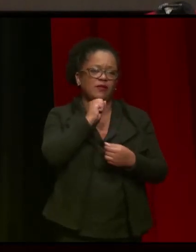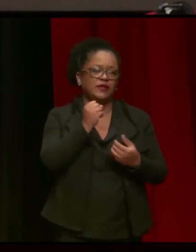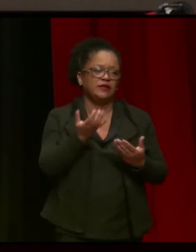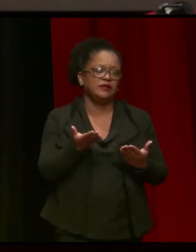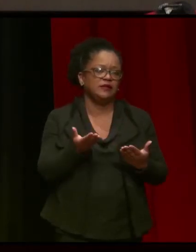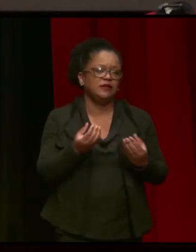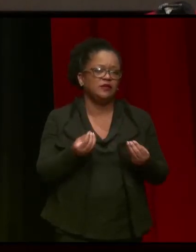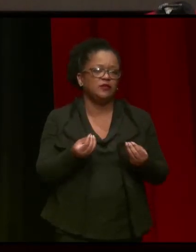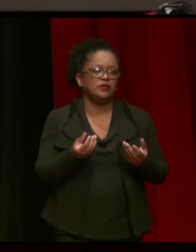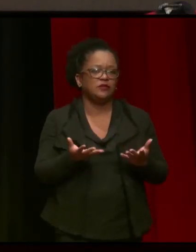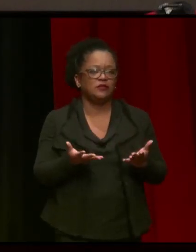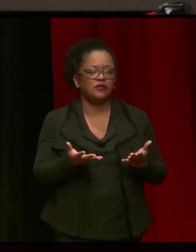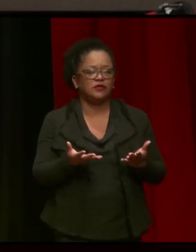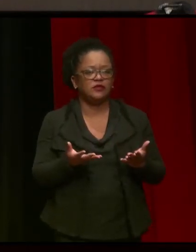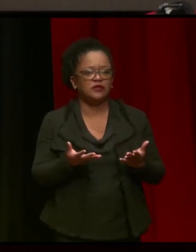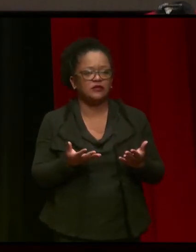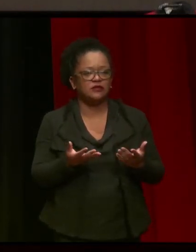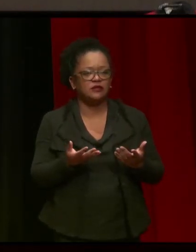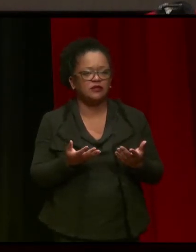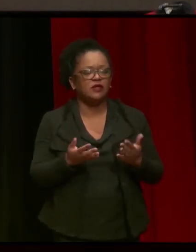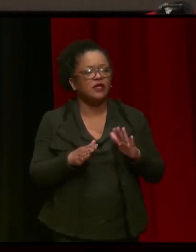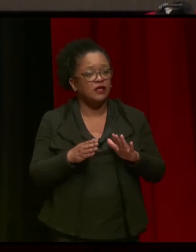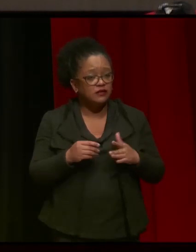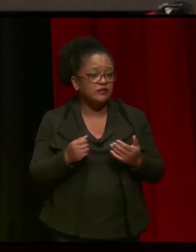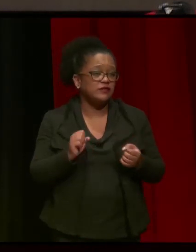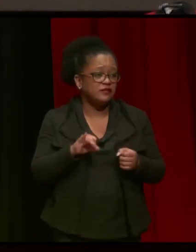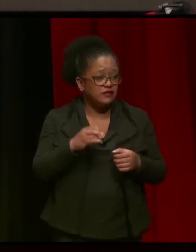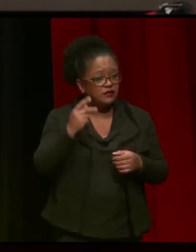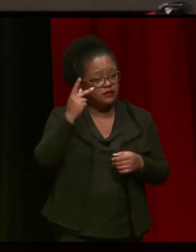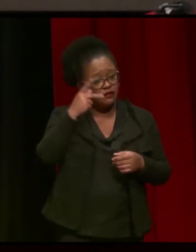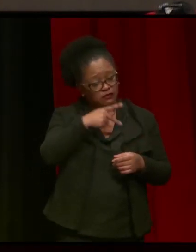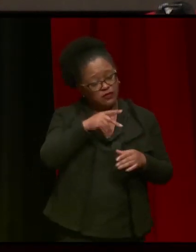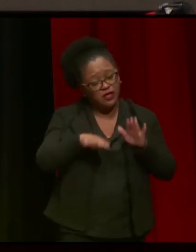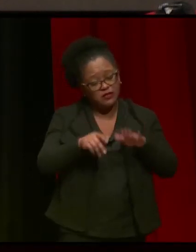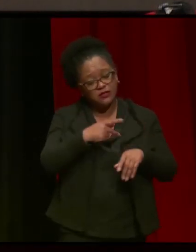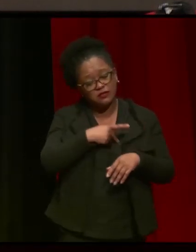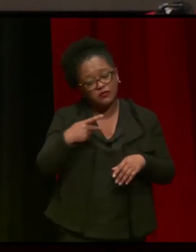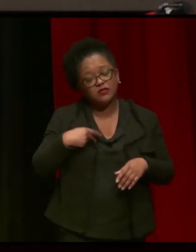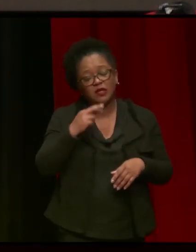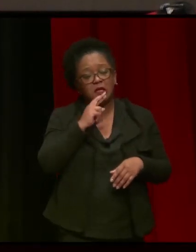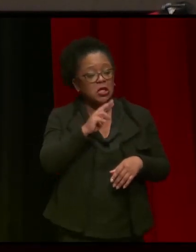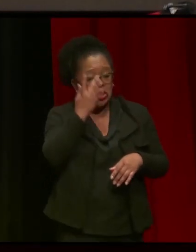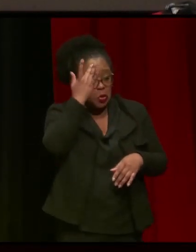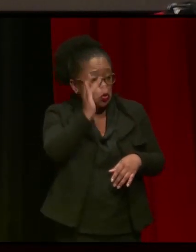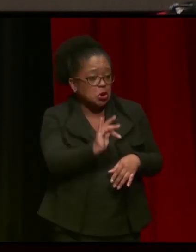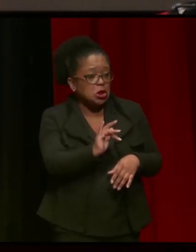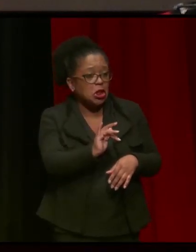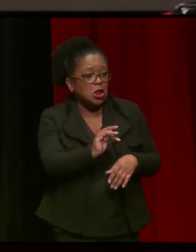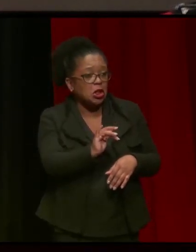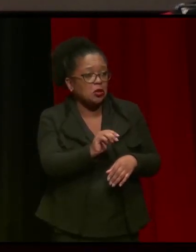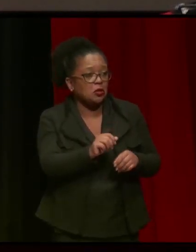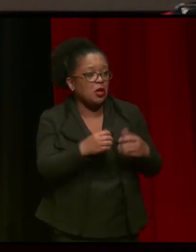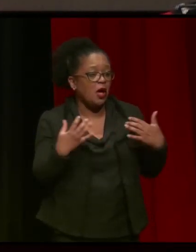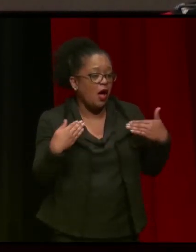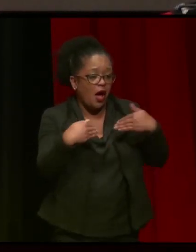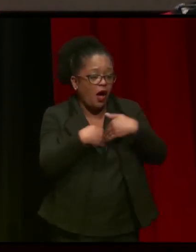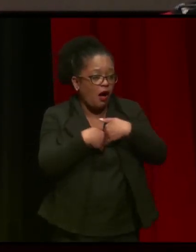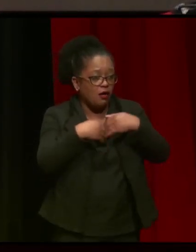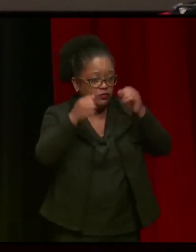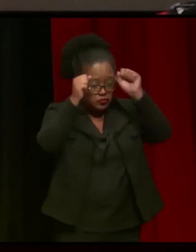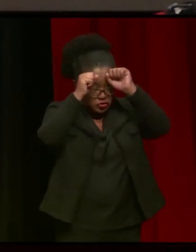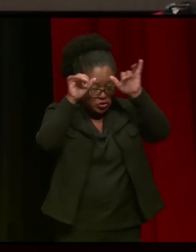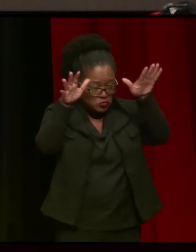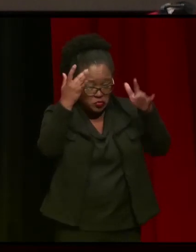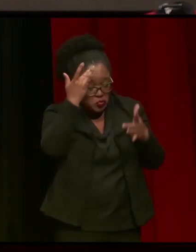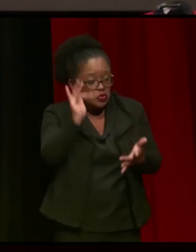foi honesto para você, eu não sei como lidar com isso. Mas isso é o começo. Eu não sei lidar, mas quem sabe junto nós podemos lidar